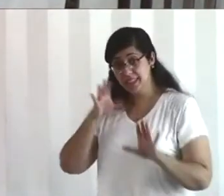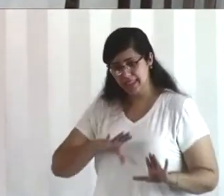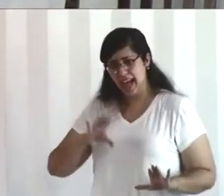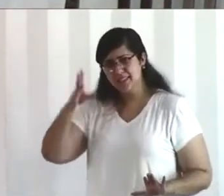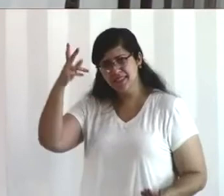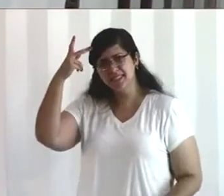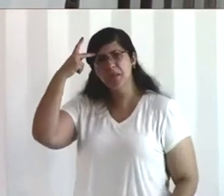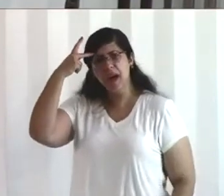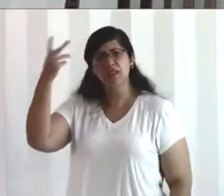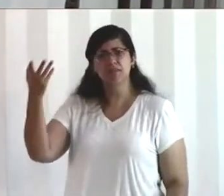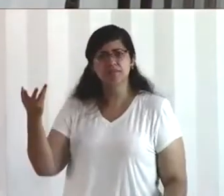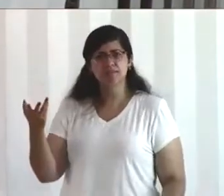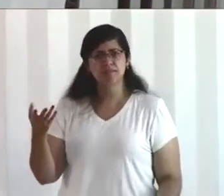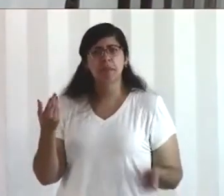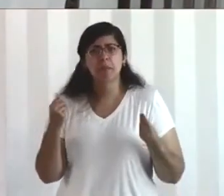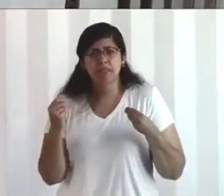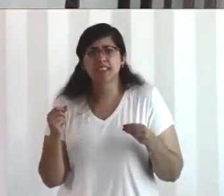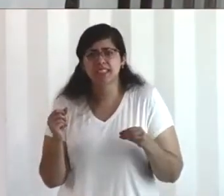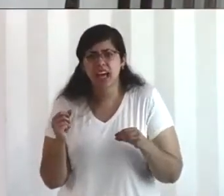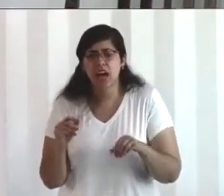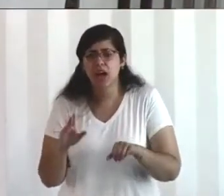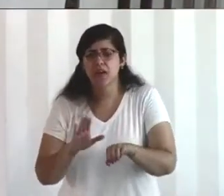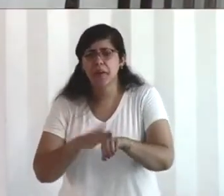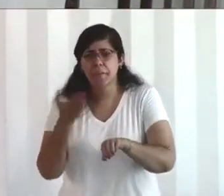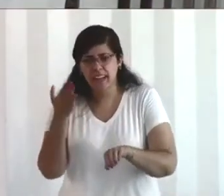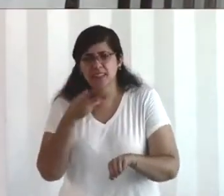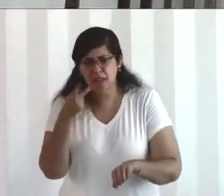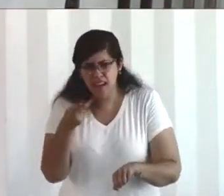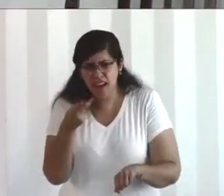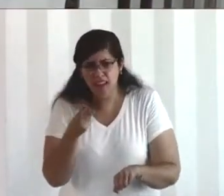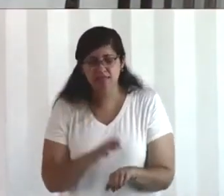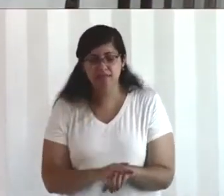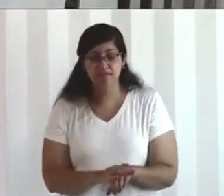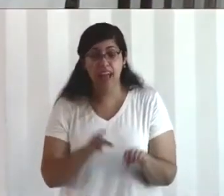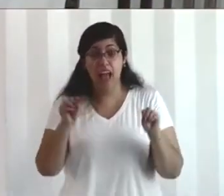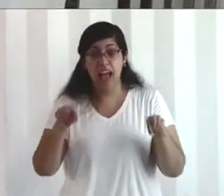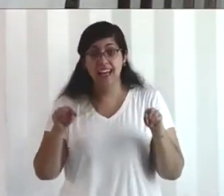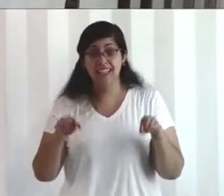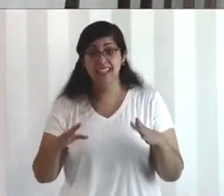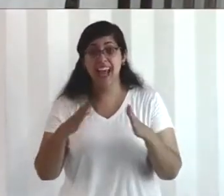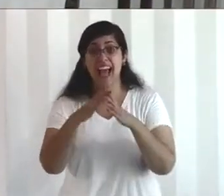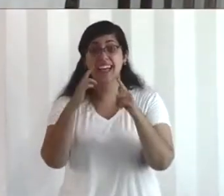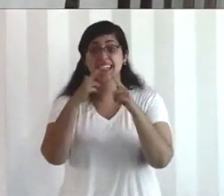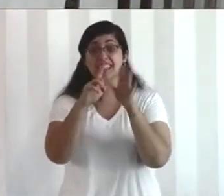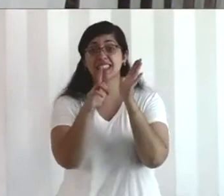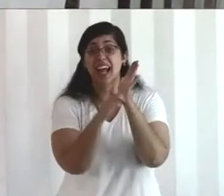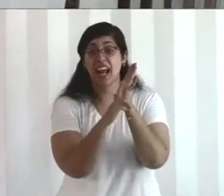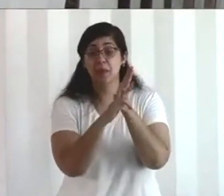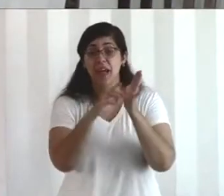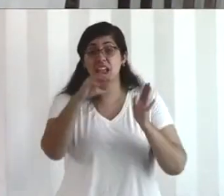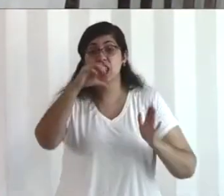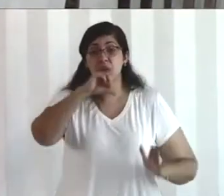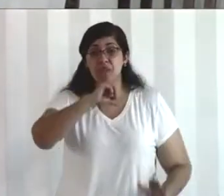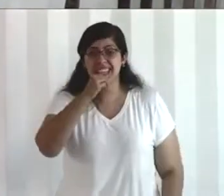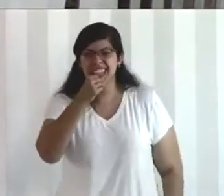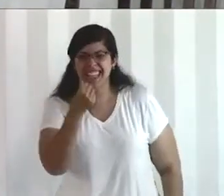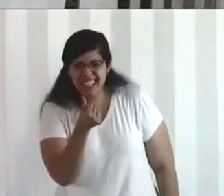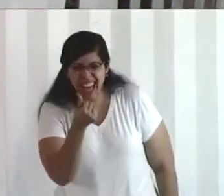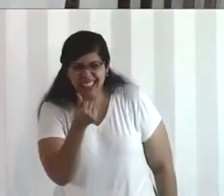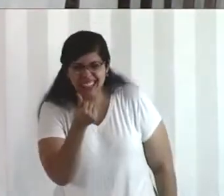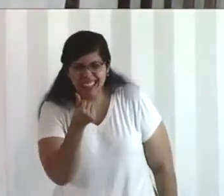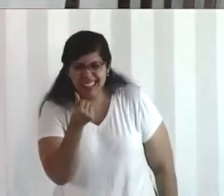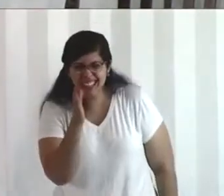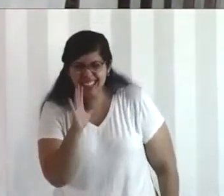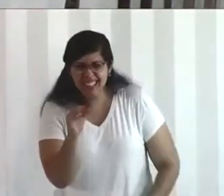Paulo ficou 1 ano e 6 meses em Corinto. A igreja da Lapa está há 96 anos neste lugar. Precisaria de